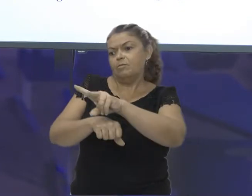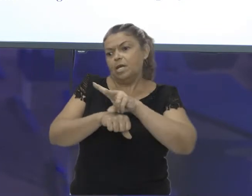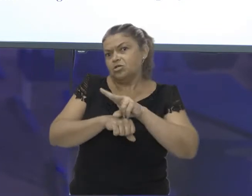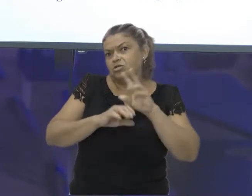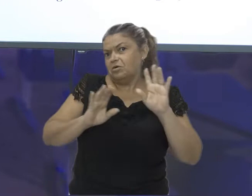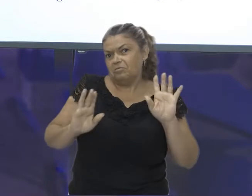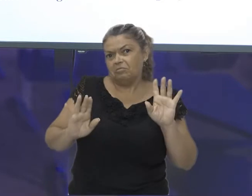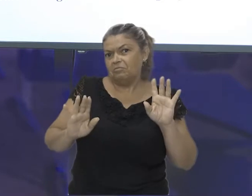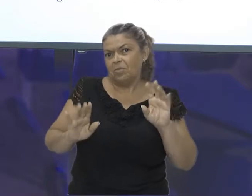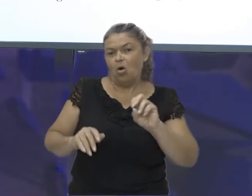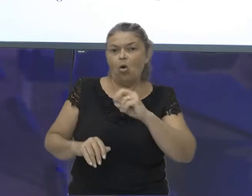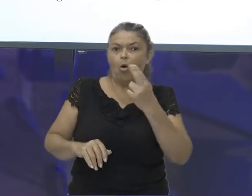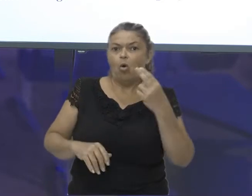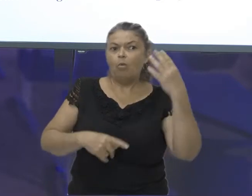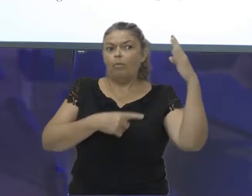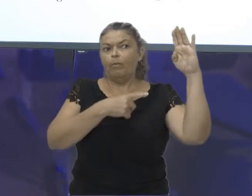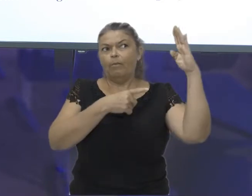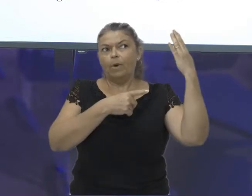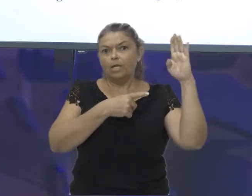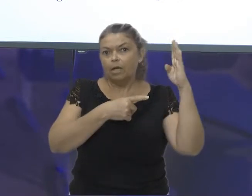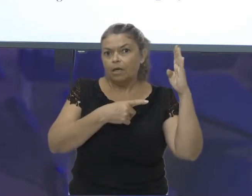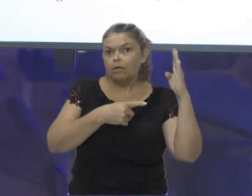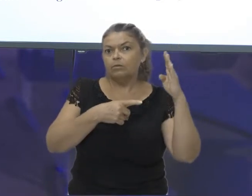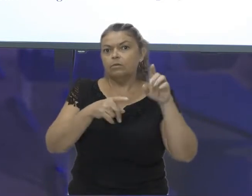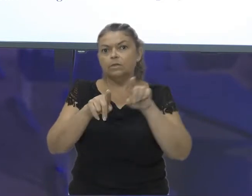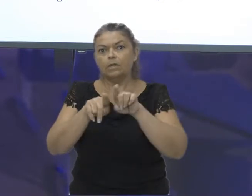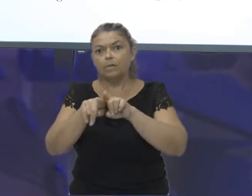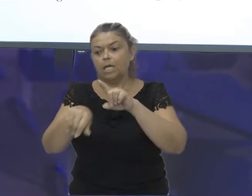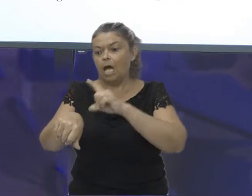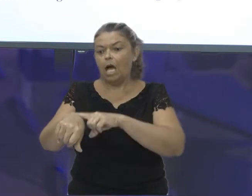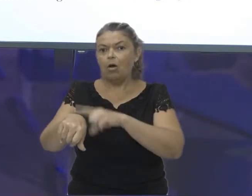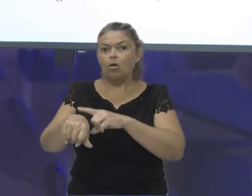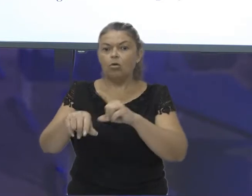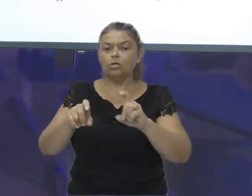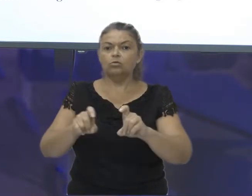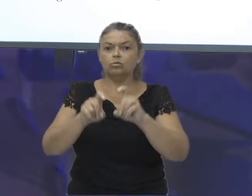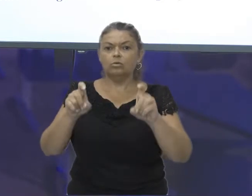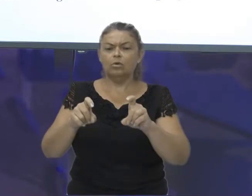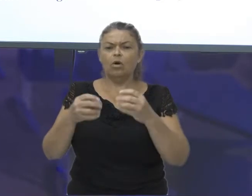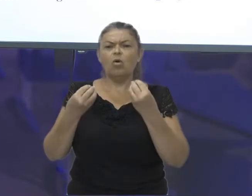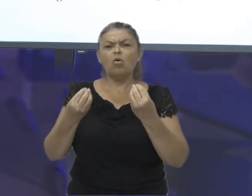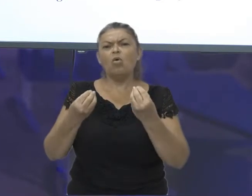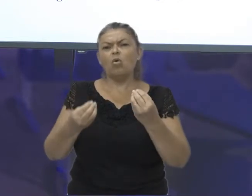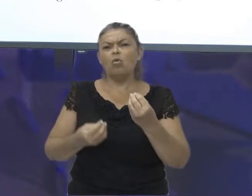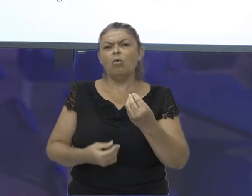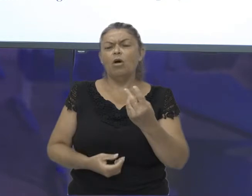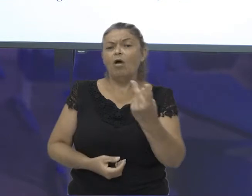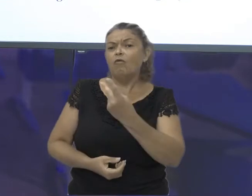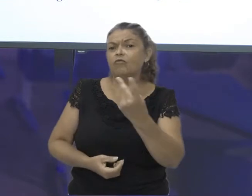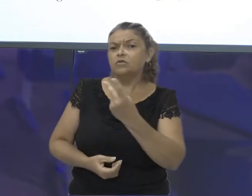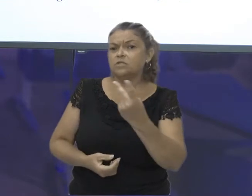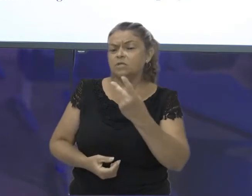banheiro, o horário do computador, enfim, como vocês conseguem